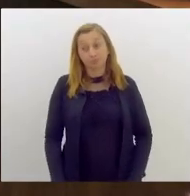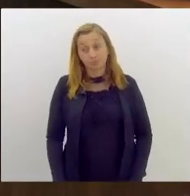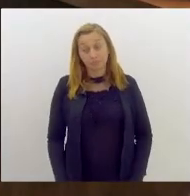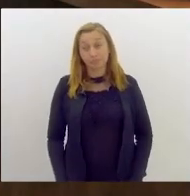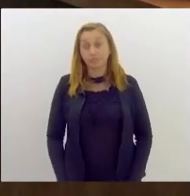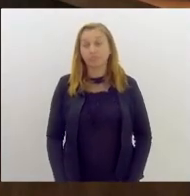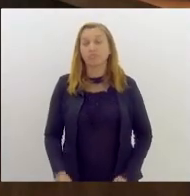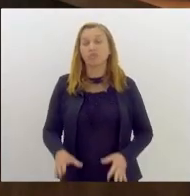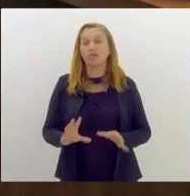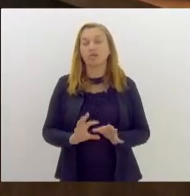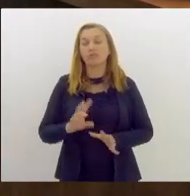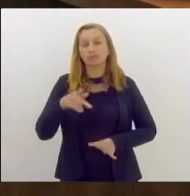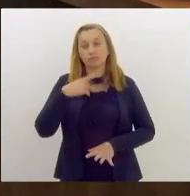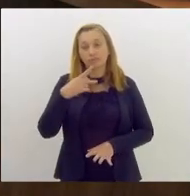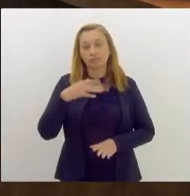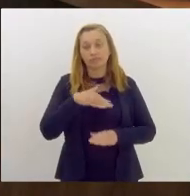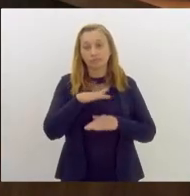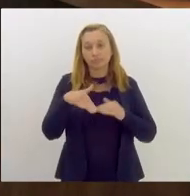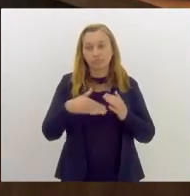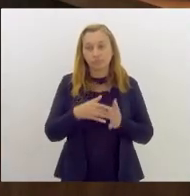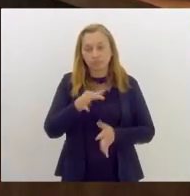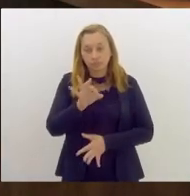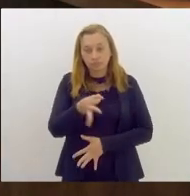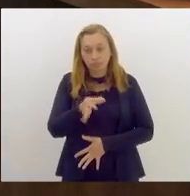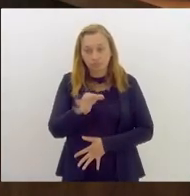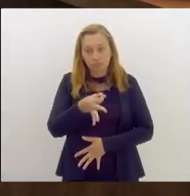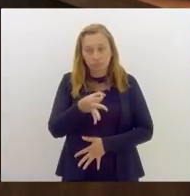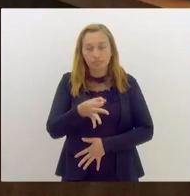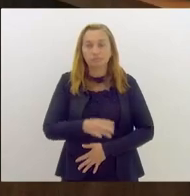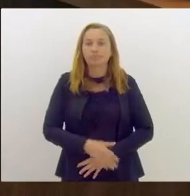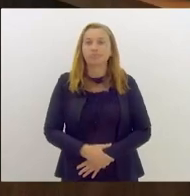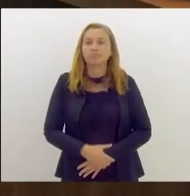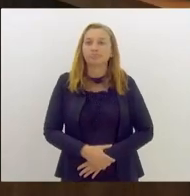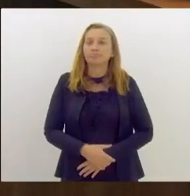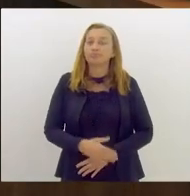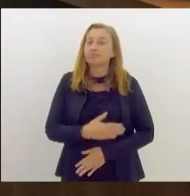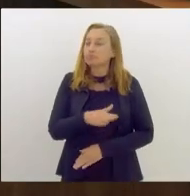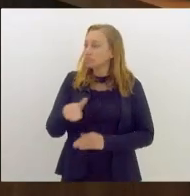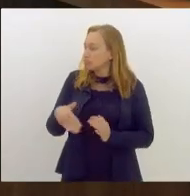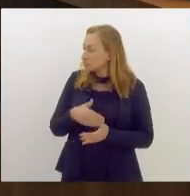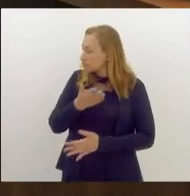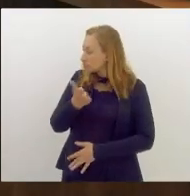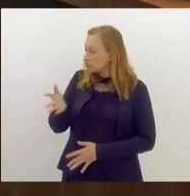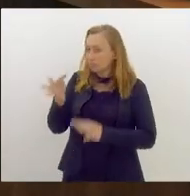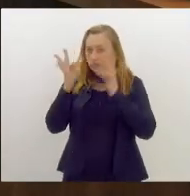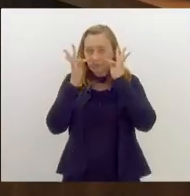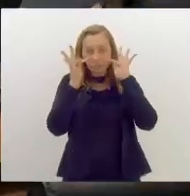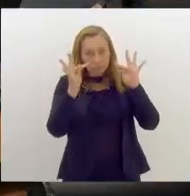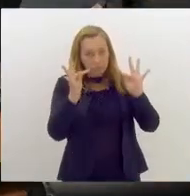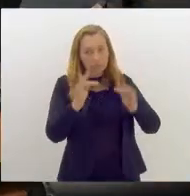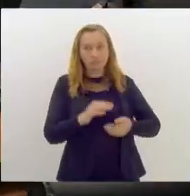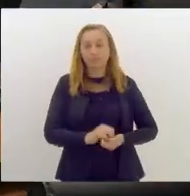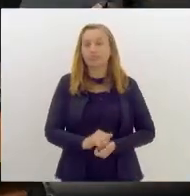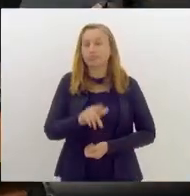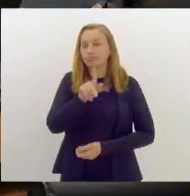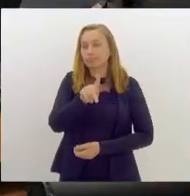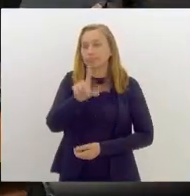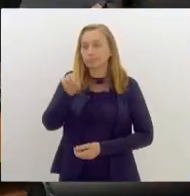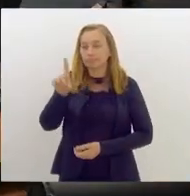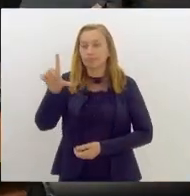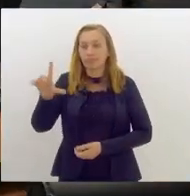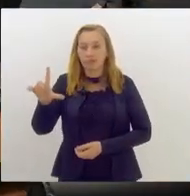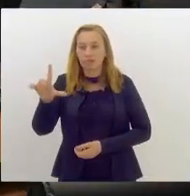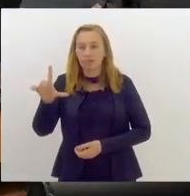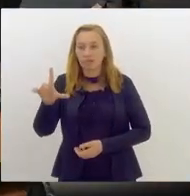deliberou com todas as letras todos são testemunhas aqui que o pdl não